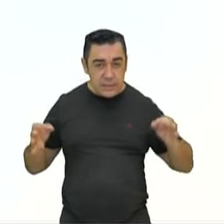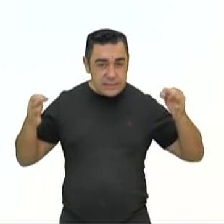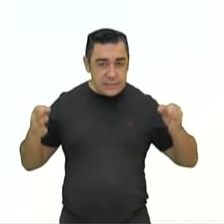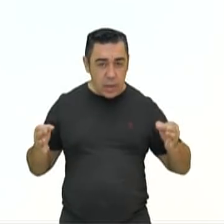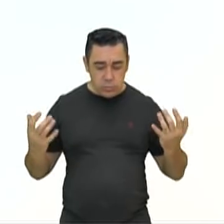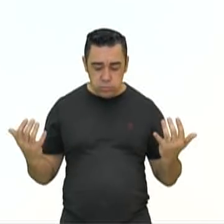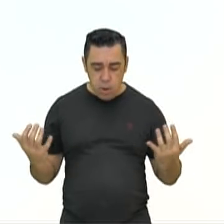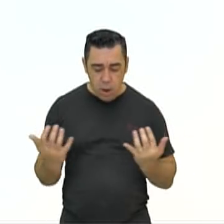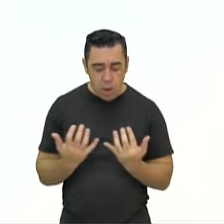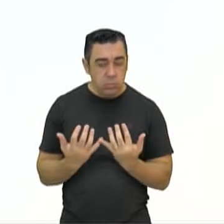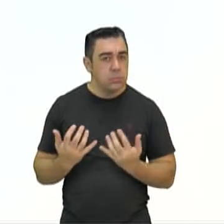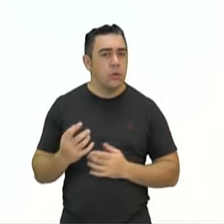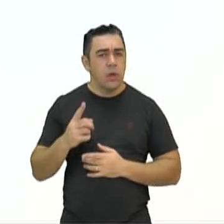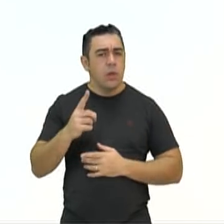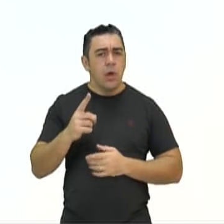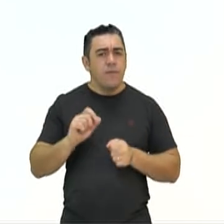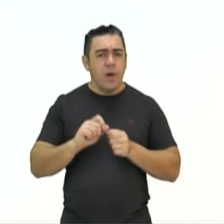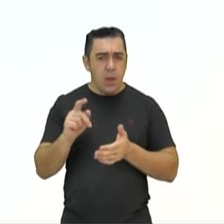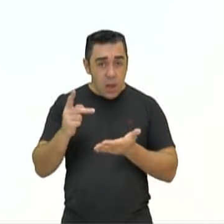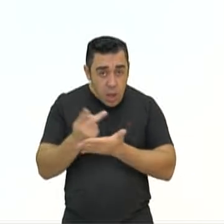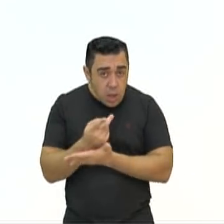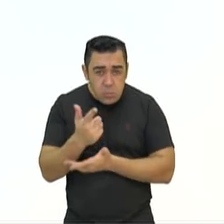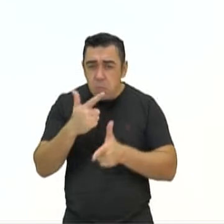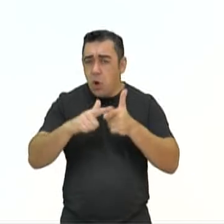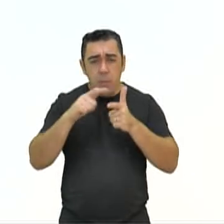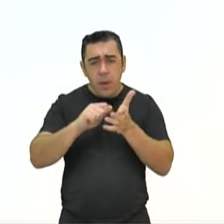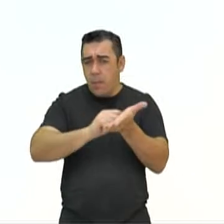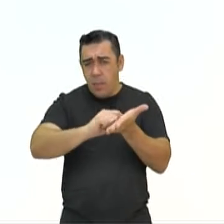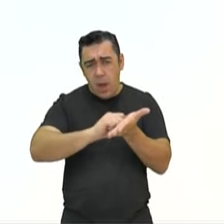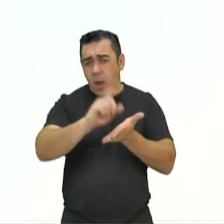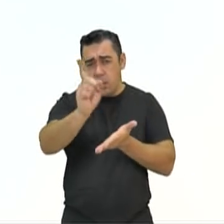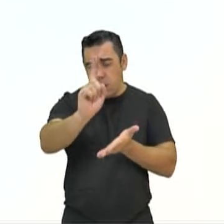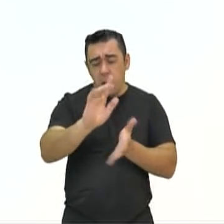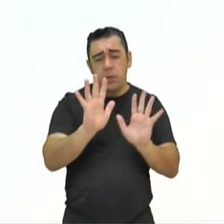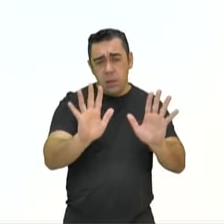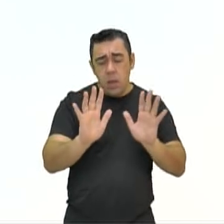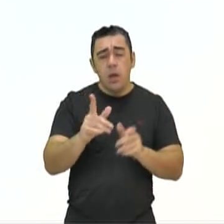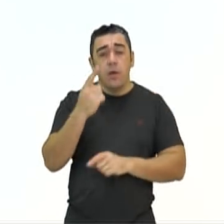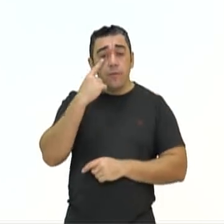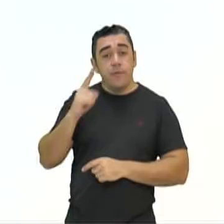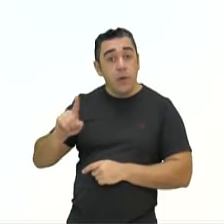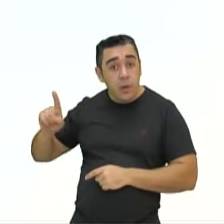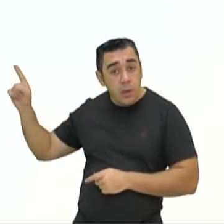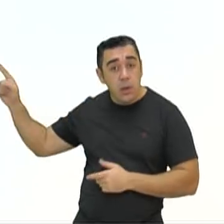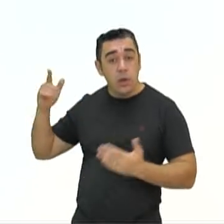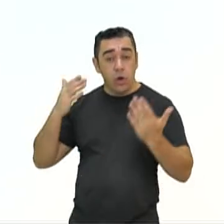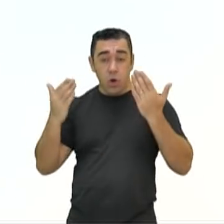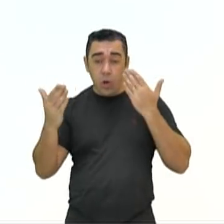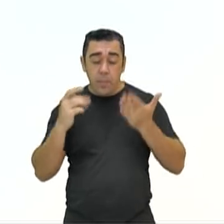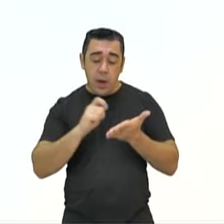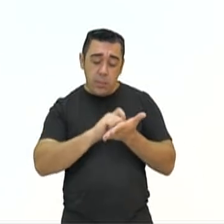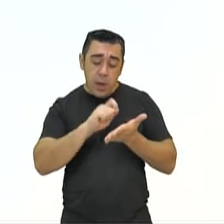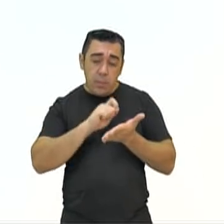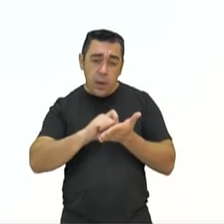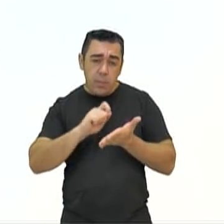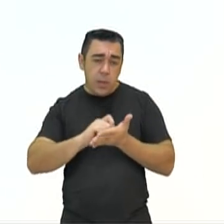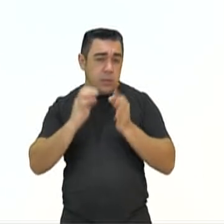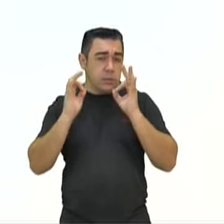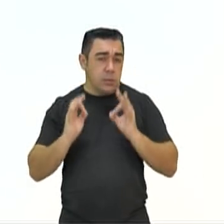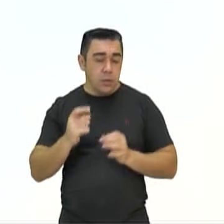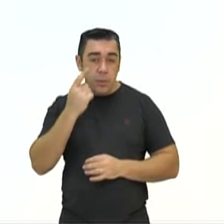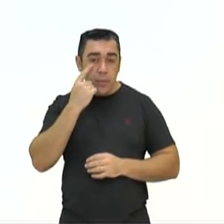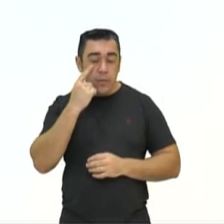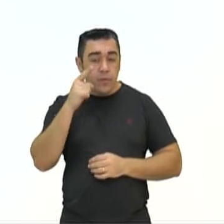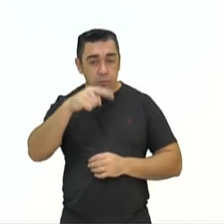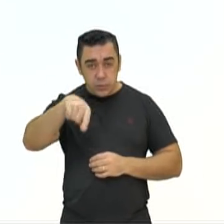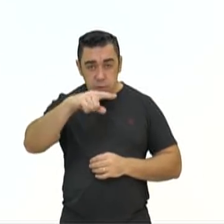falei várias vezes para vocês, não apaga, deixa aí e refaz a atividade, refaz do lado para quando a gente voltar para a nossa sala de aula a gente comparar o que vocês erraram e por